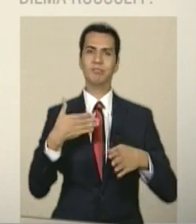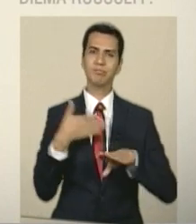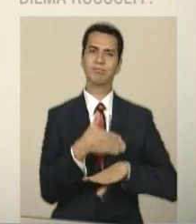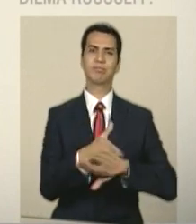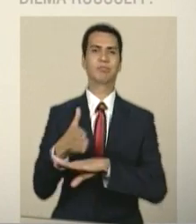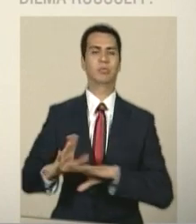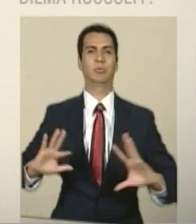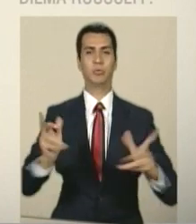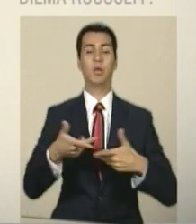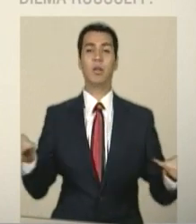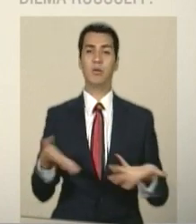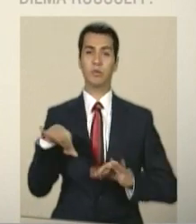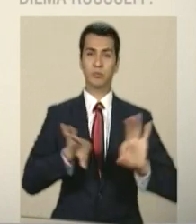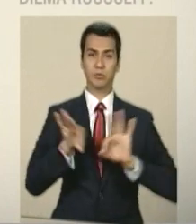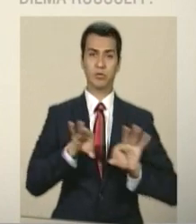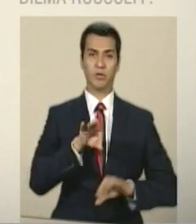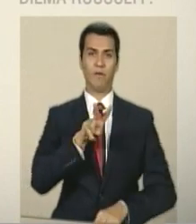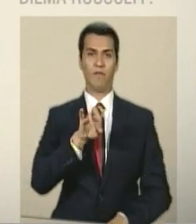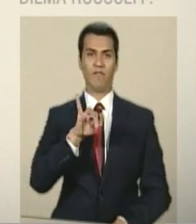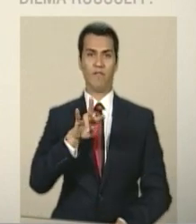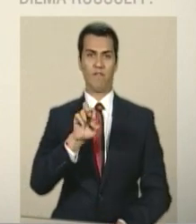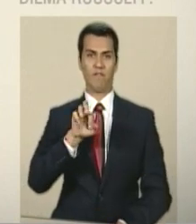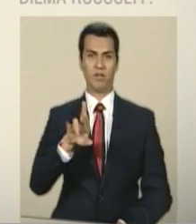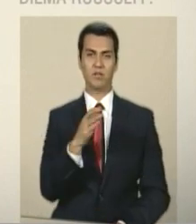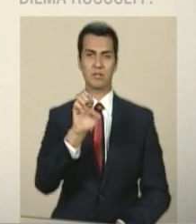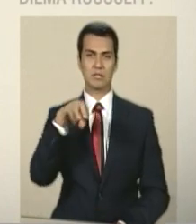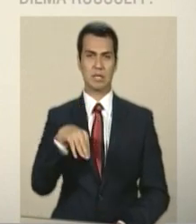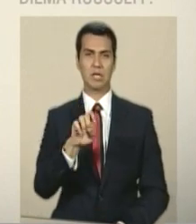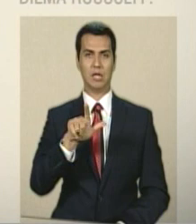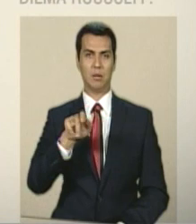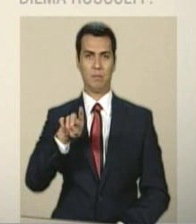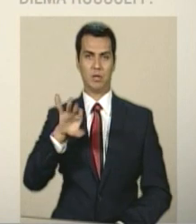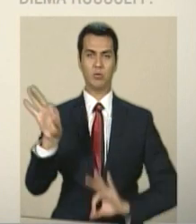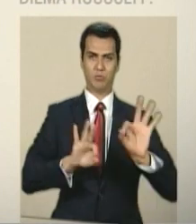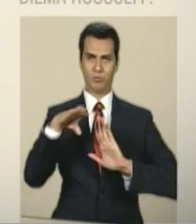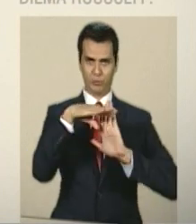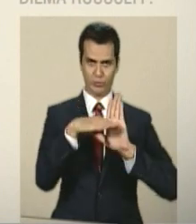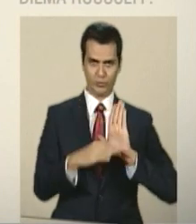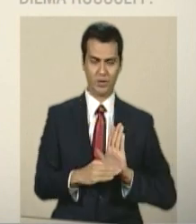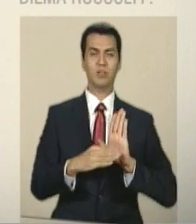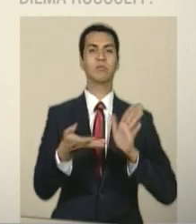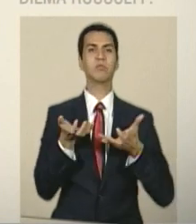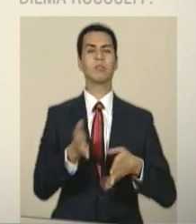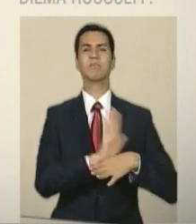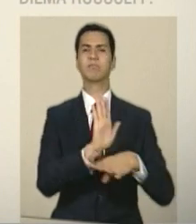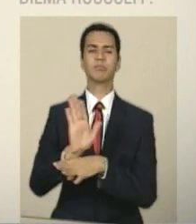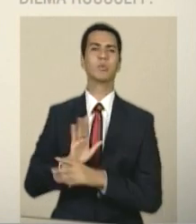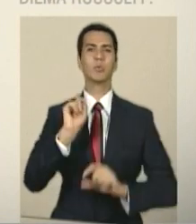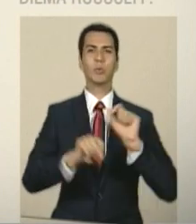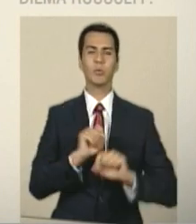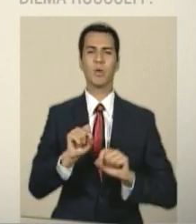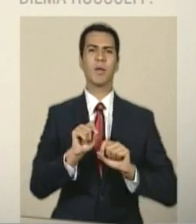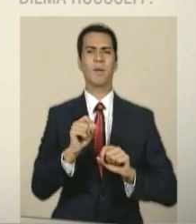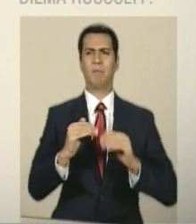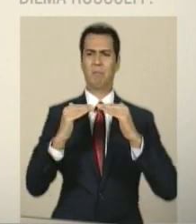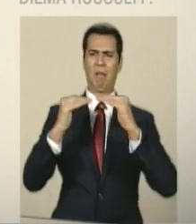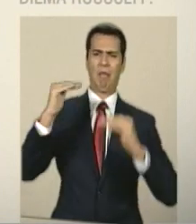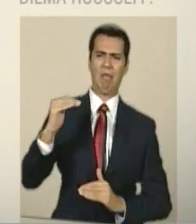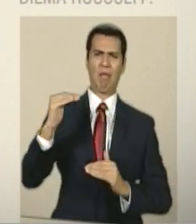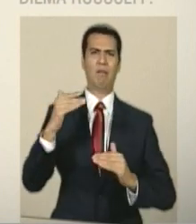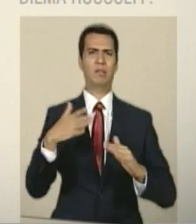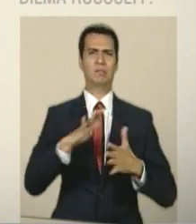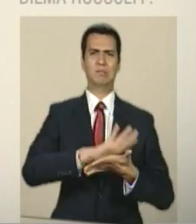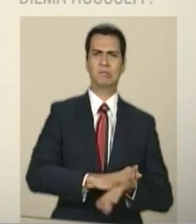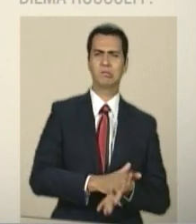é parte do compromisso do nosso governo de lutar contra toda espécie de de desigualdade e a favor